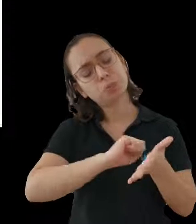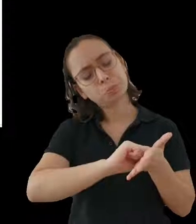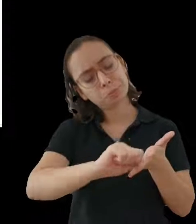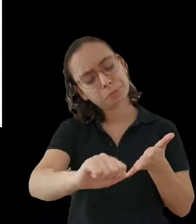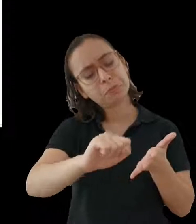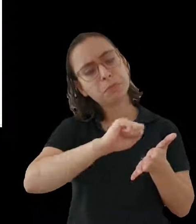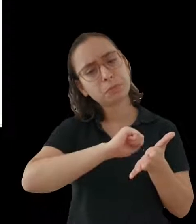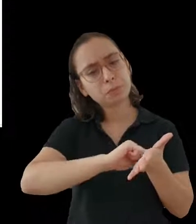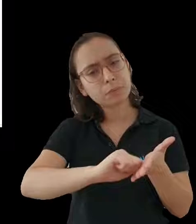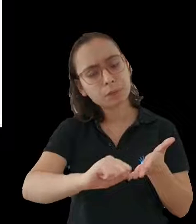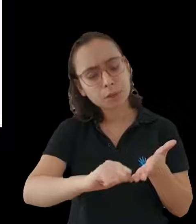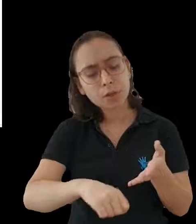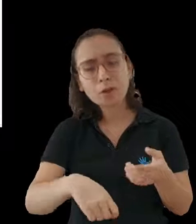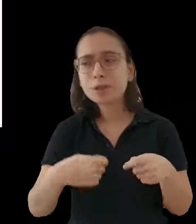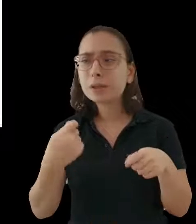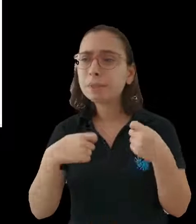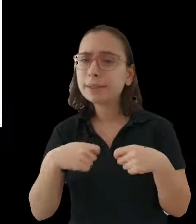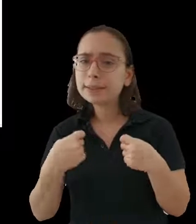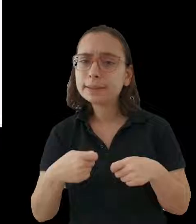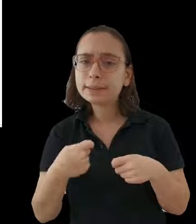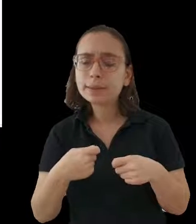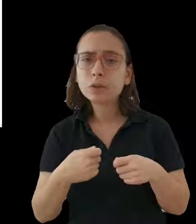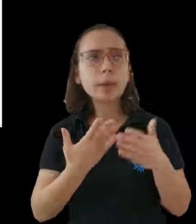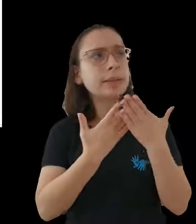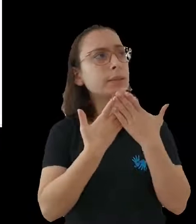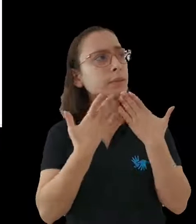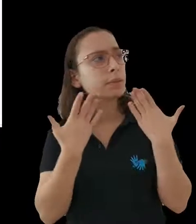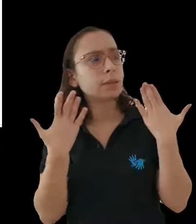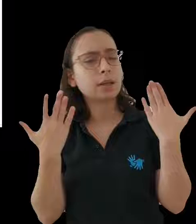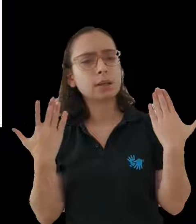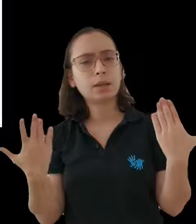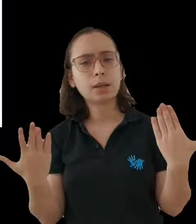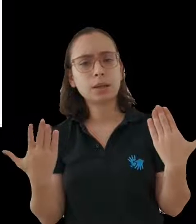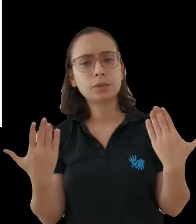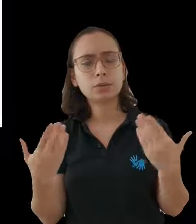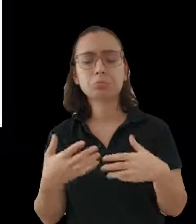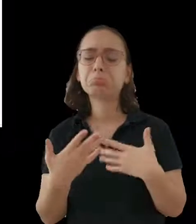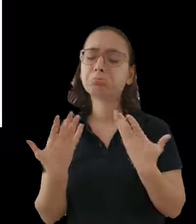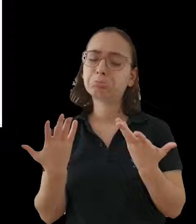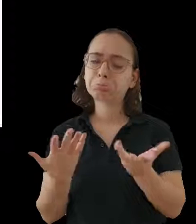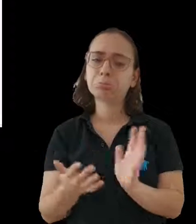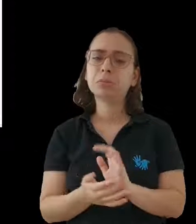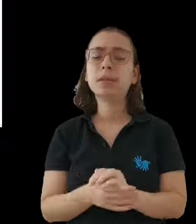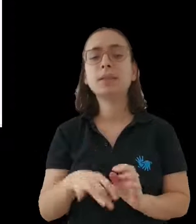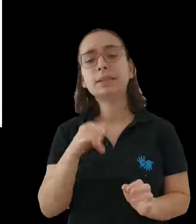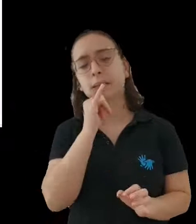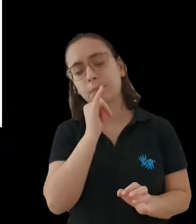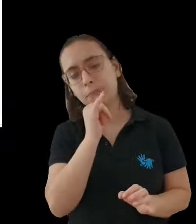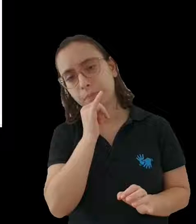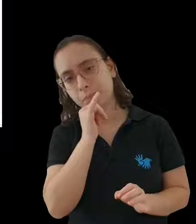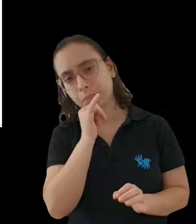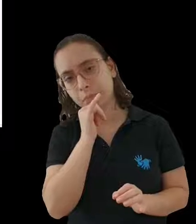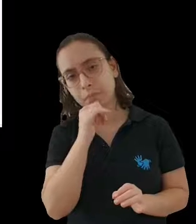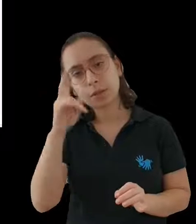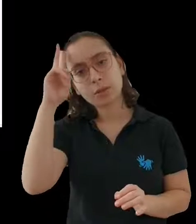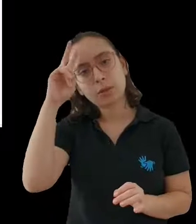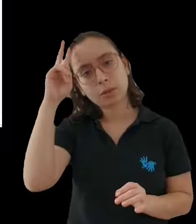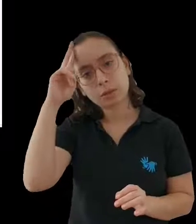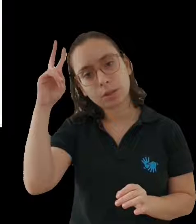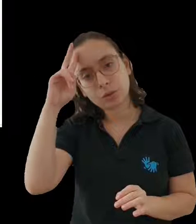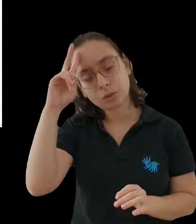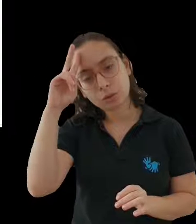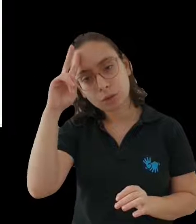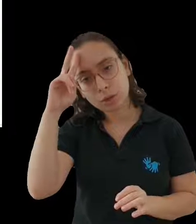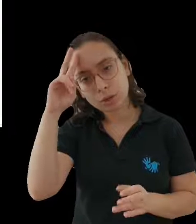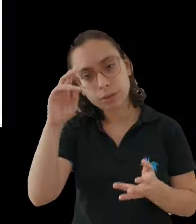Imaginem o roteiro, o que o roteiro precisa, quais são os cenários que o roteiro precisa. Por exemplo, na